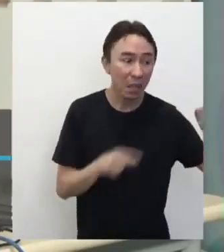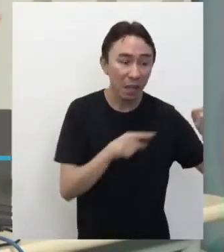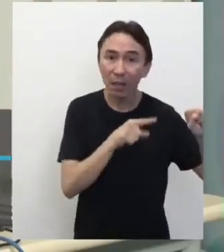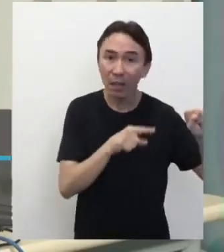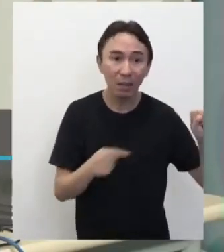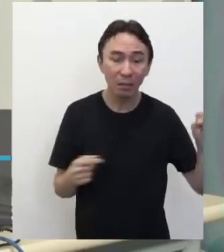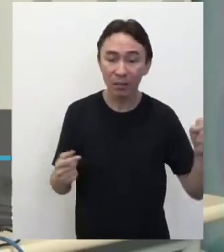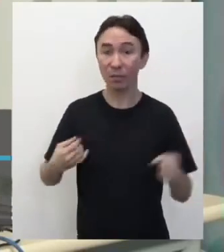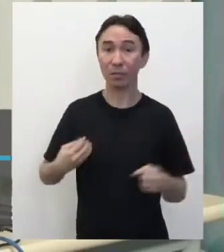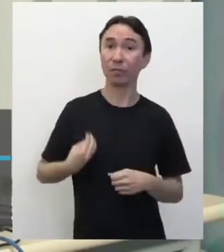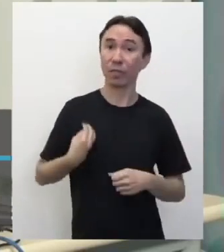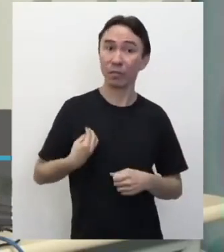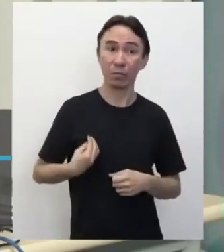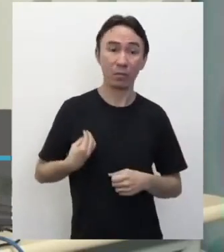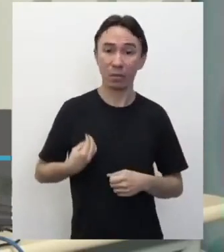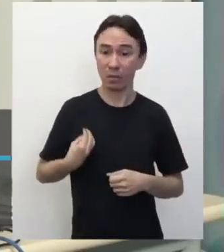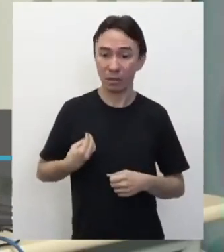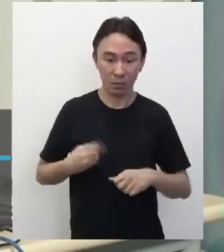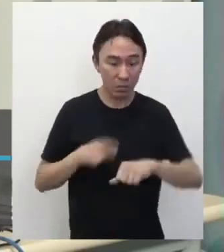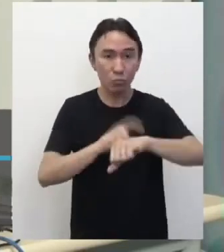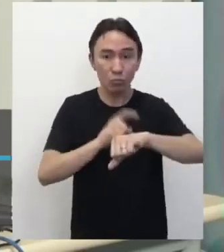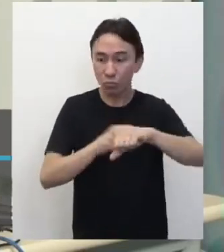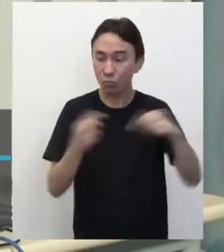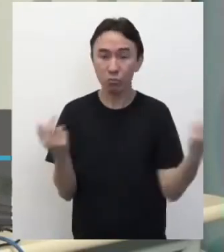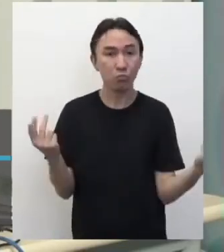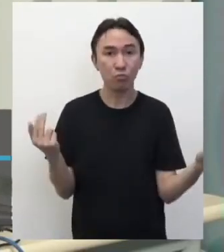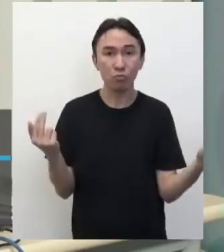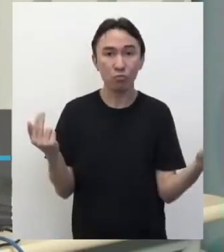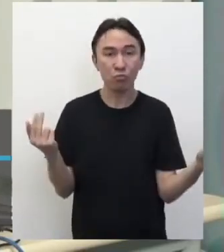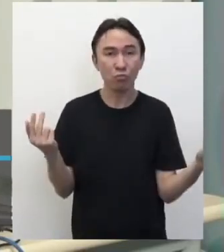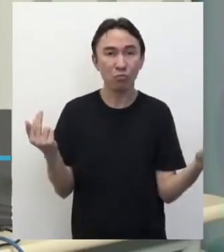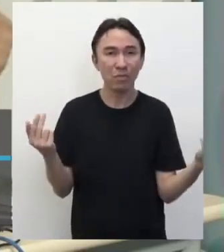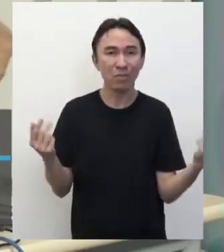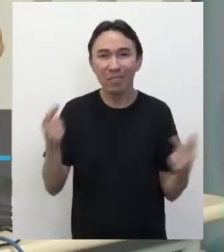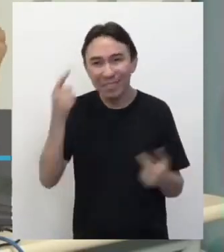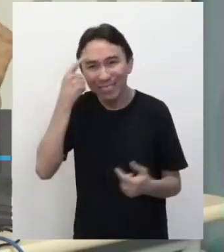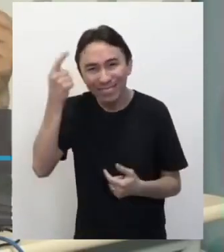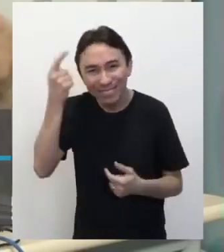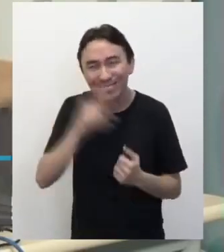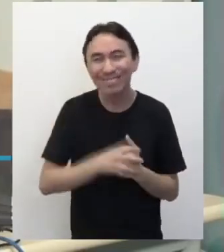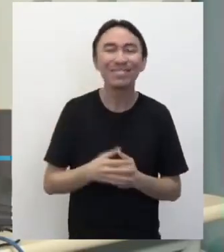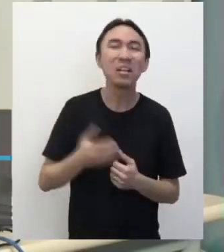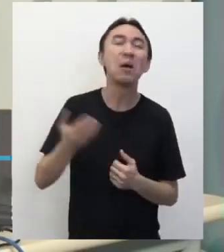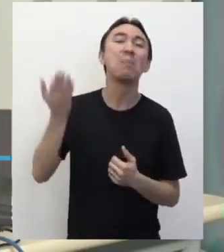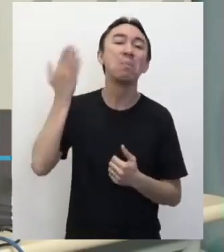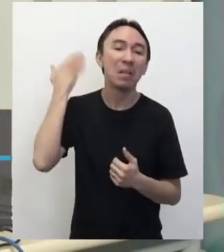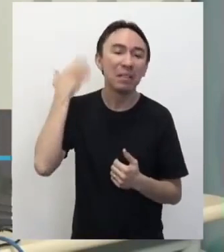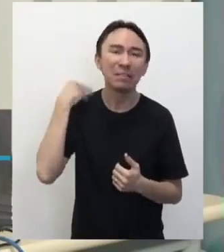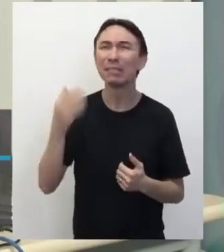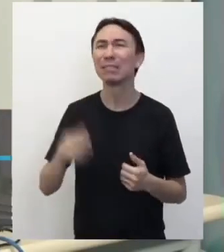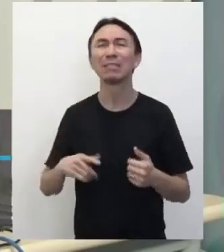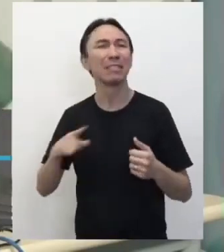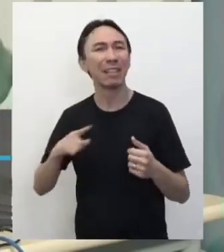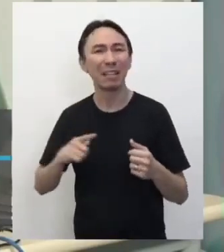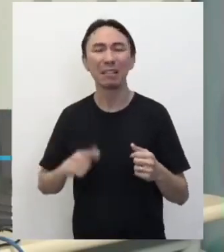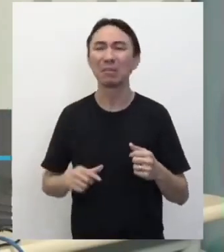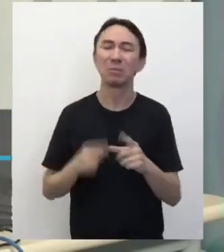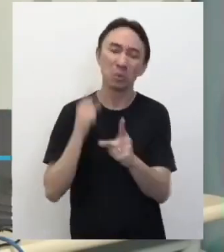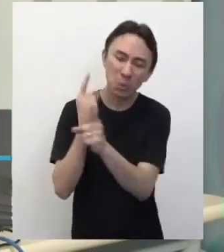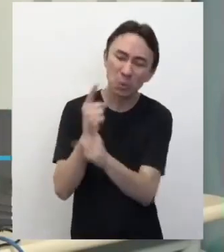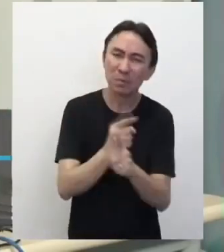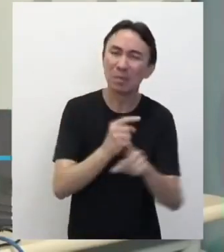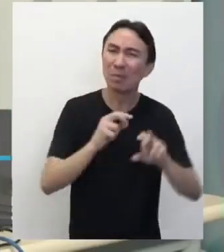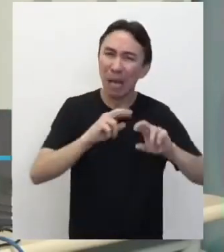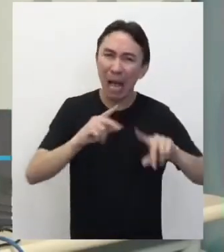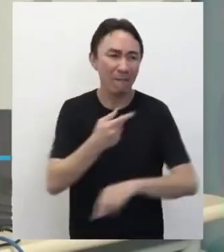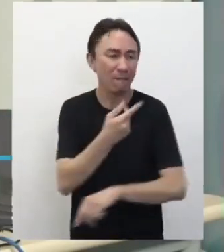de efervescência positivista e científica, em que se descobriam as vacinas, se descobriam curas para várias